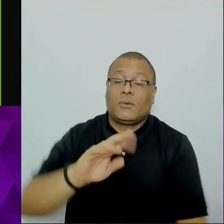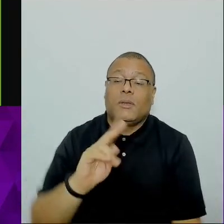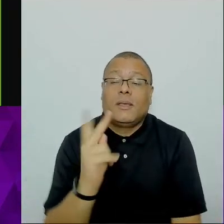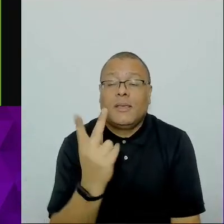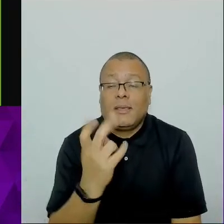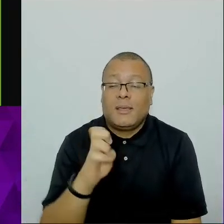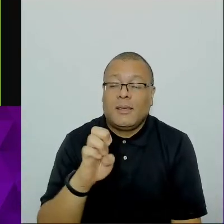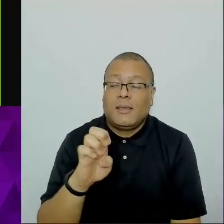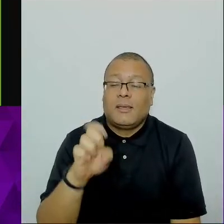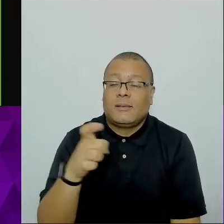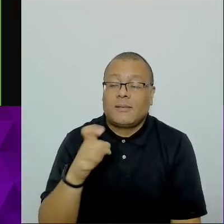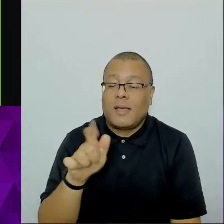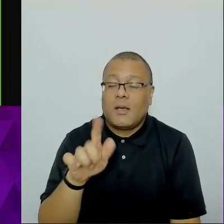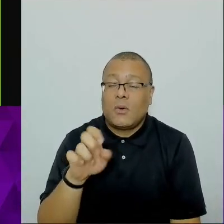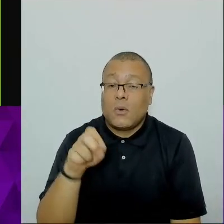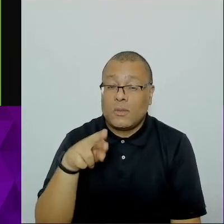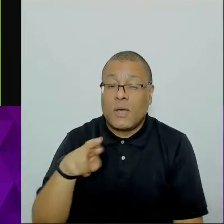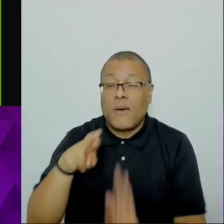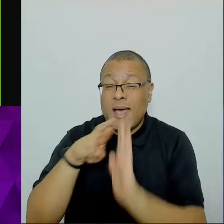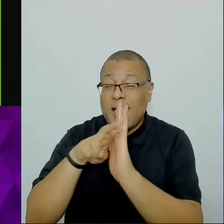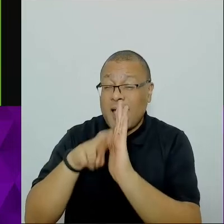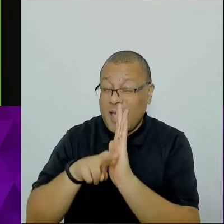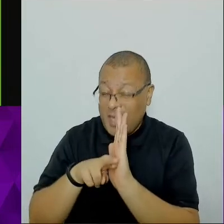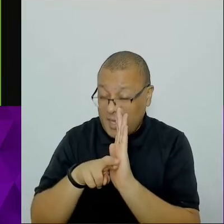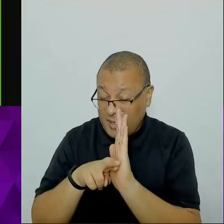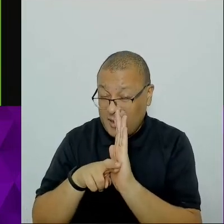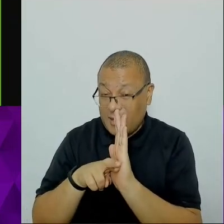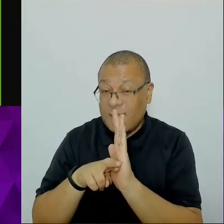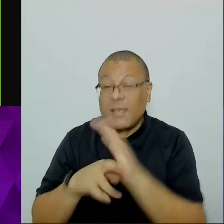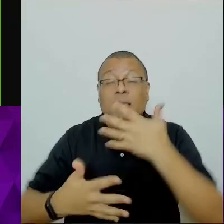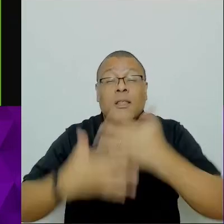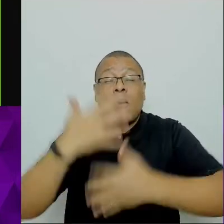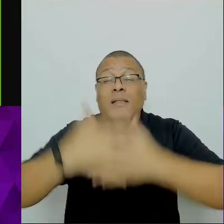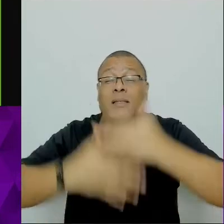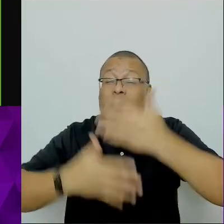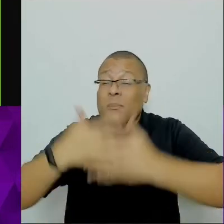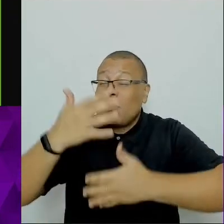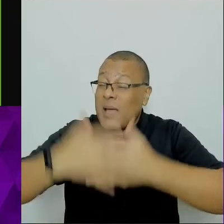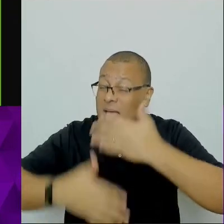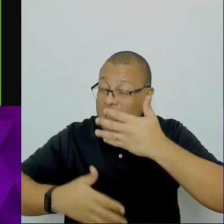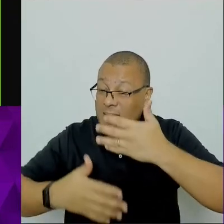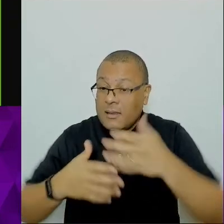garantir que as regras de negócio não vão vazar, né,